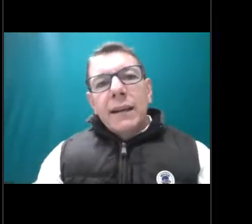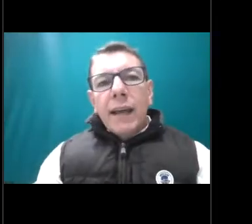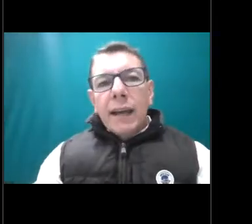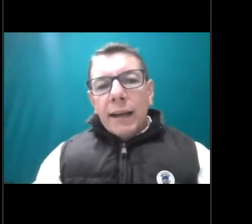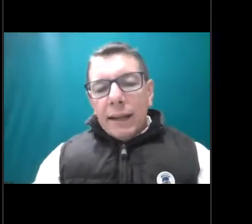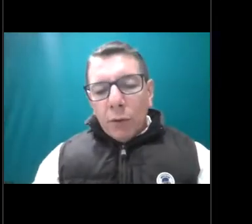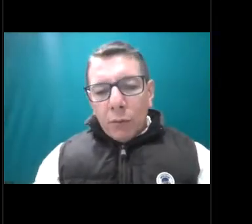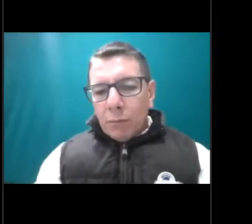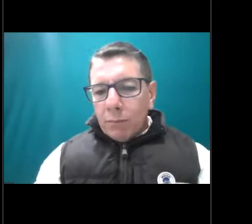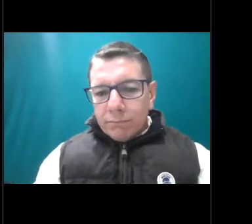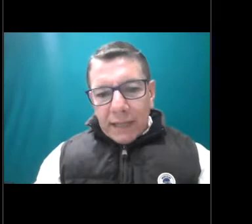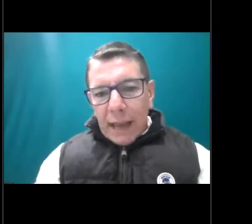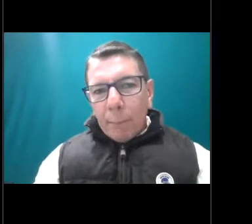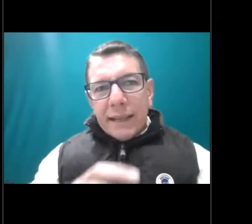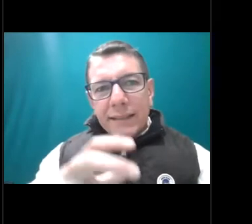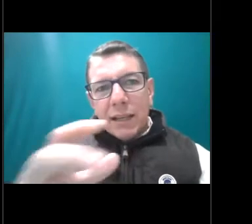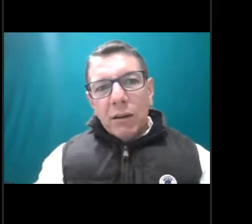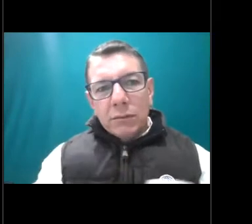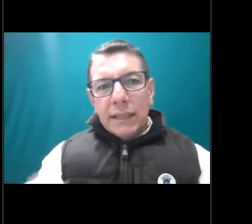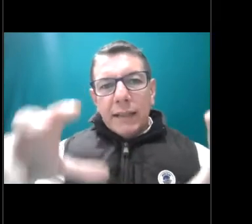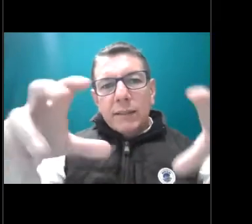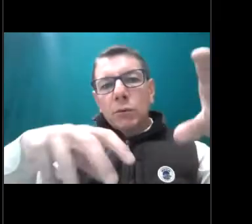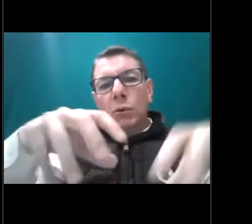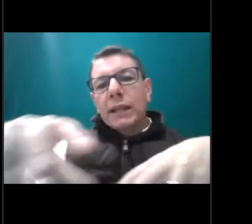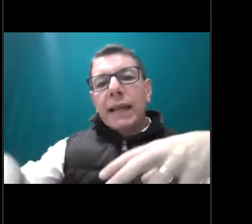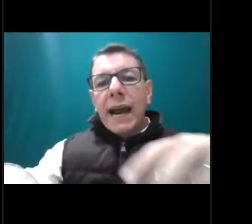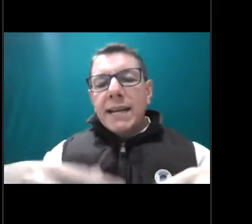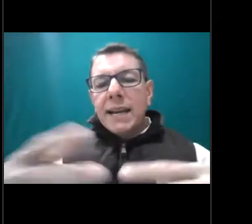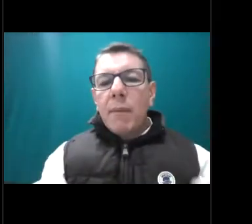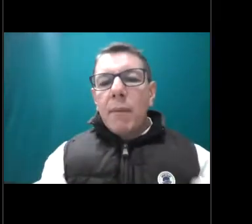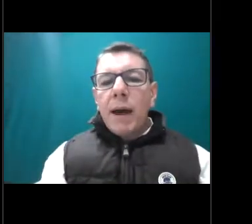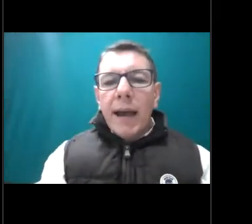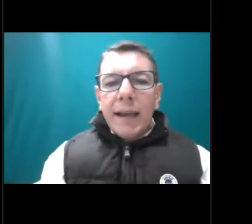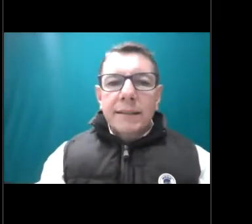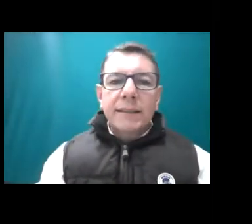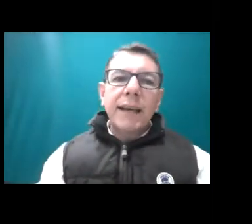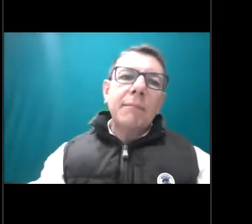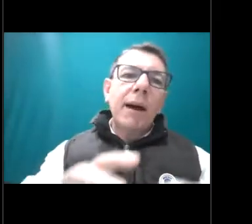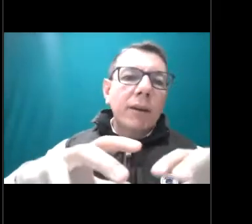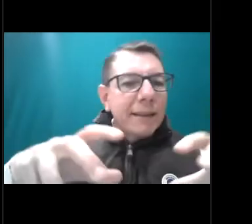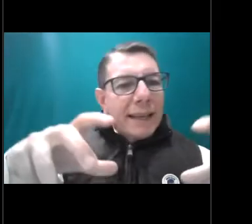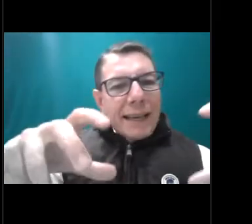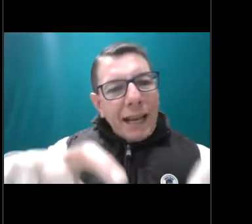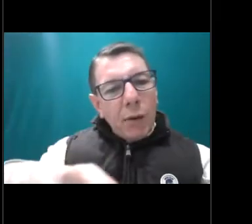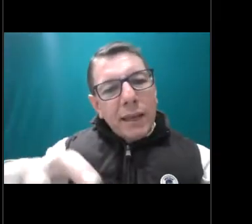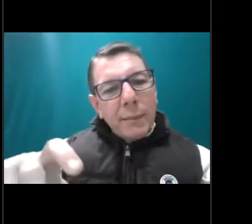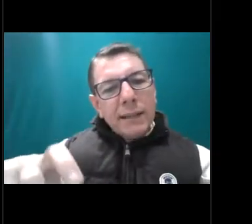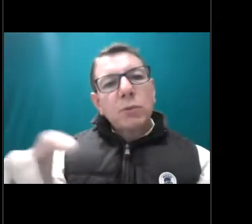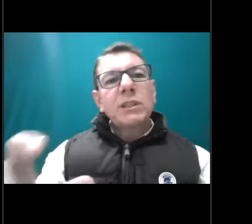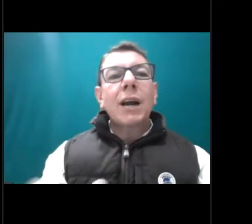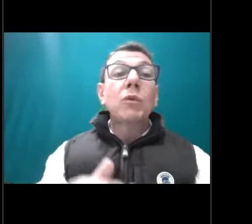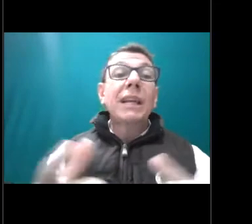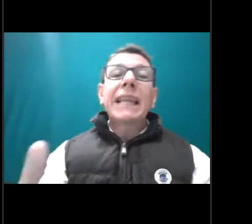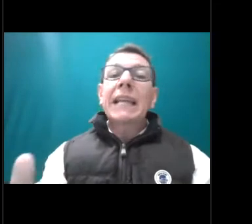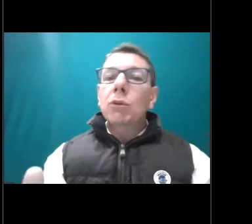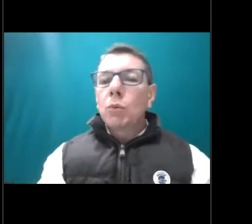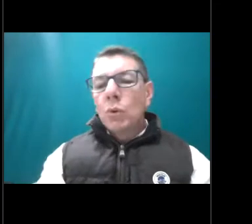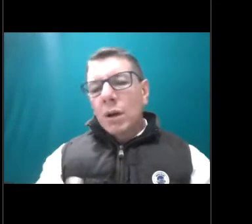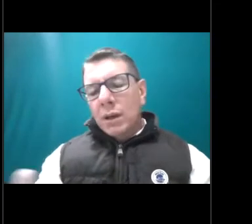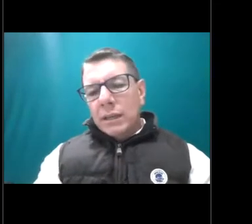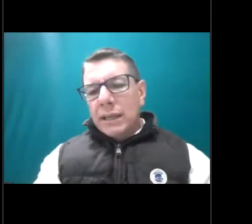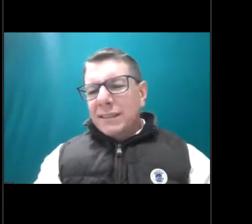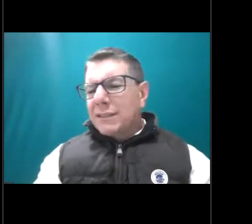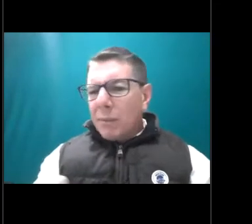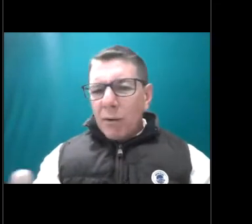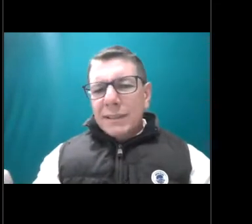assim, contra, né, ali a pressão, né, do andar de animais, né, animal que tem aquela unha mais